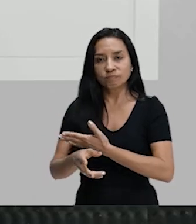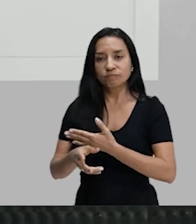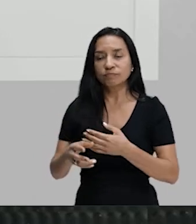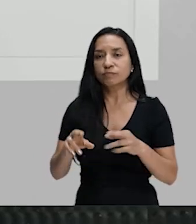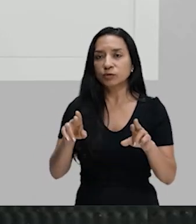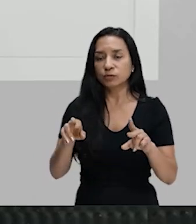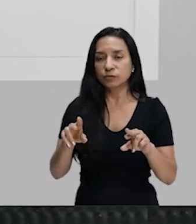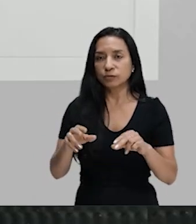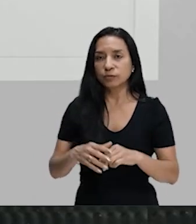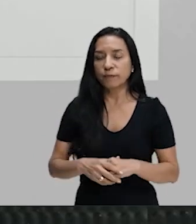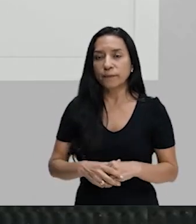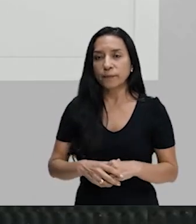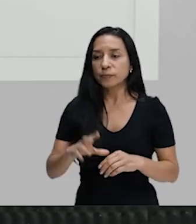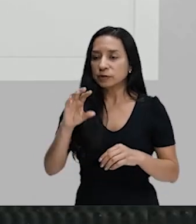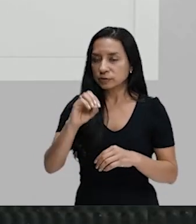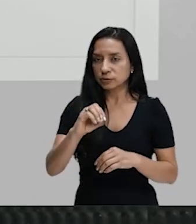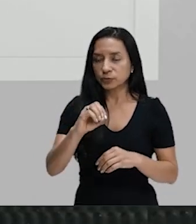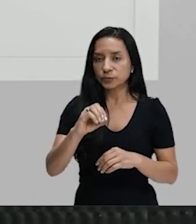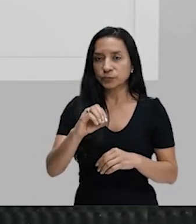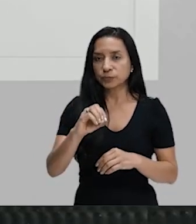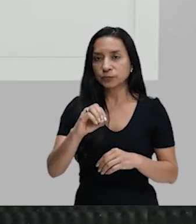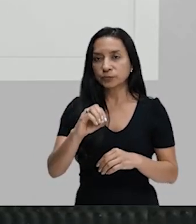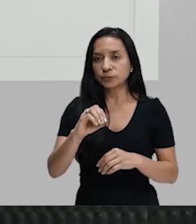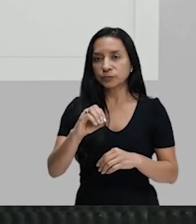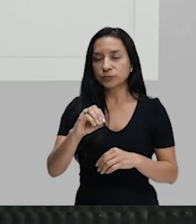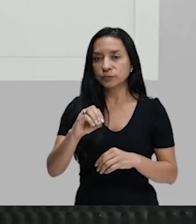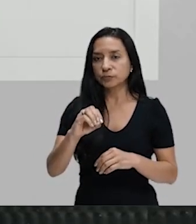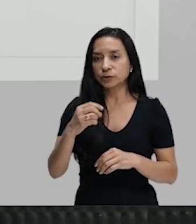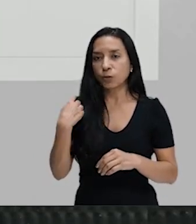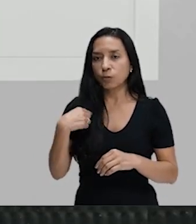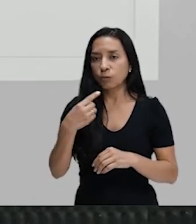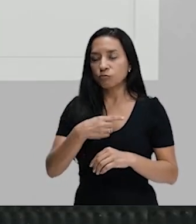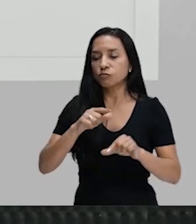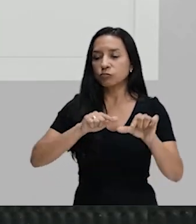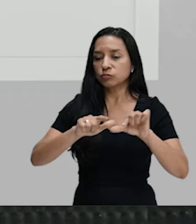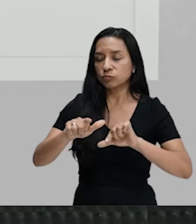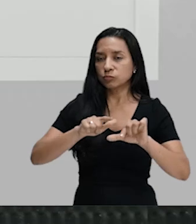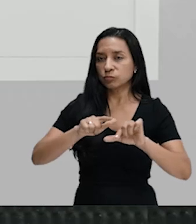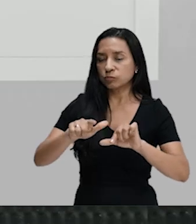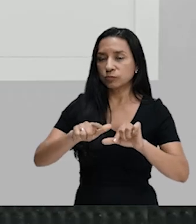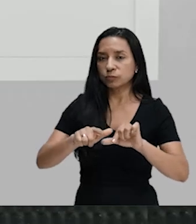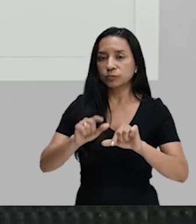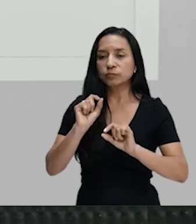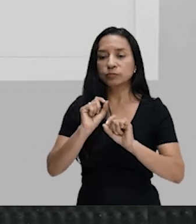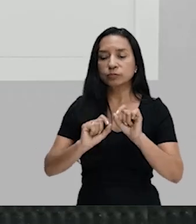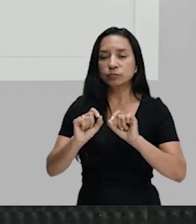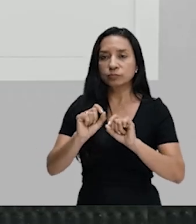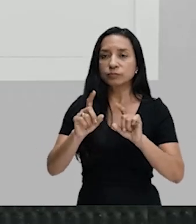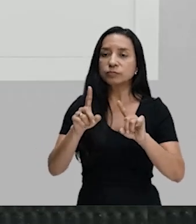é zero, o nosso trabalho, ele também